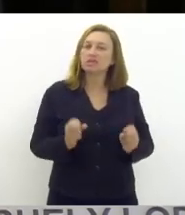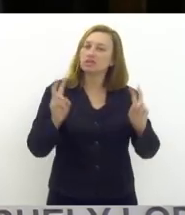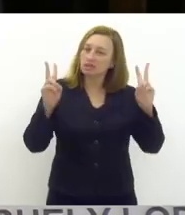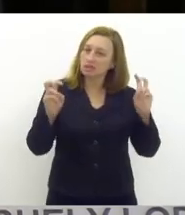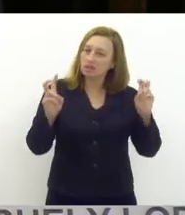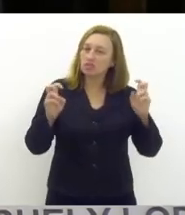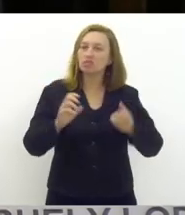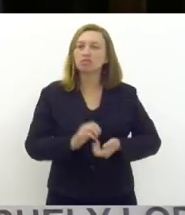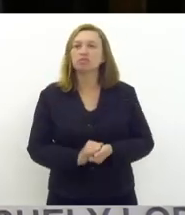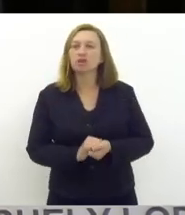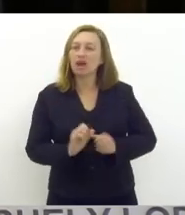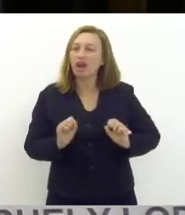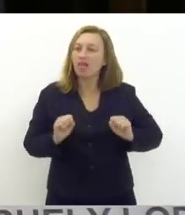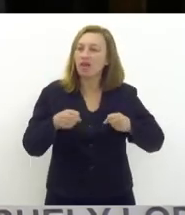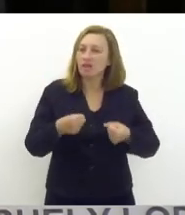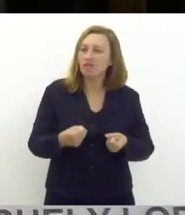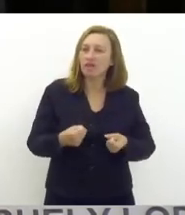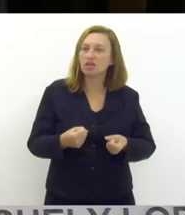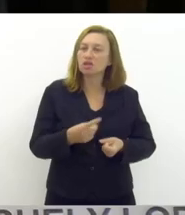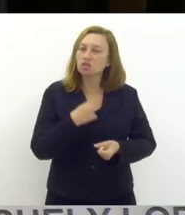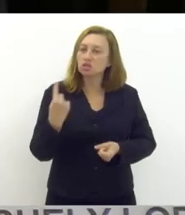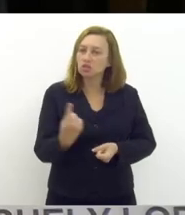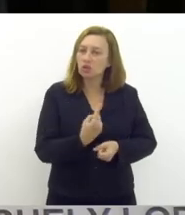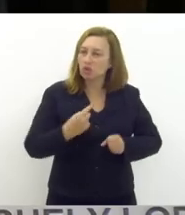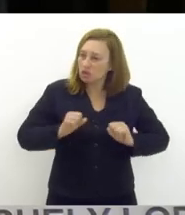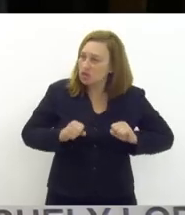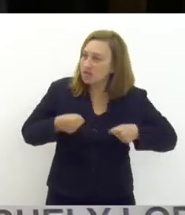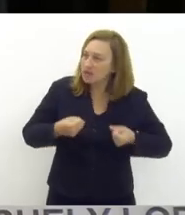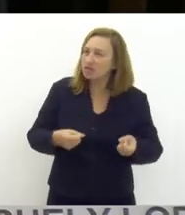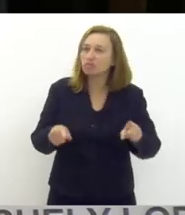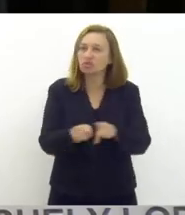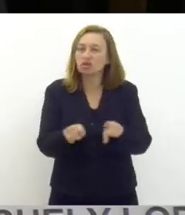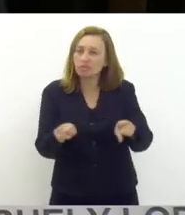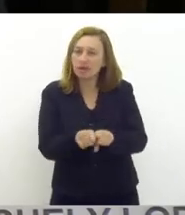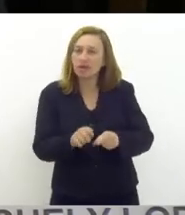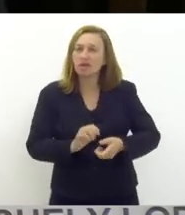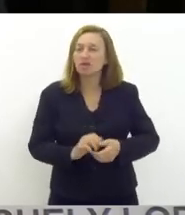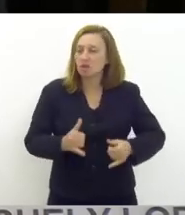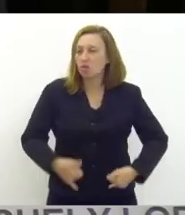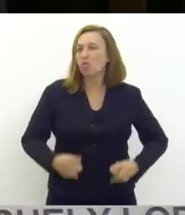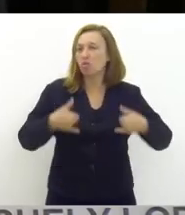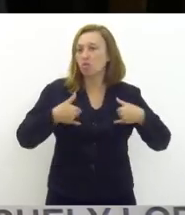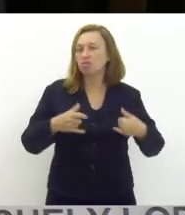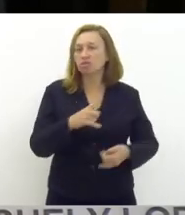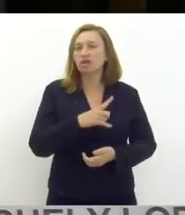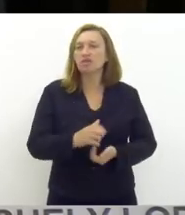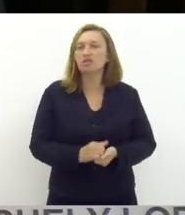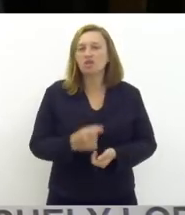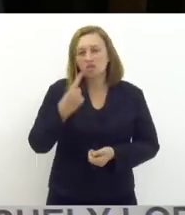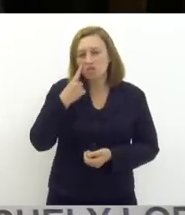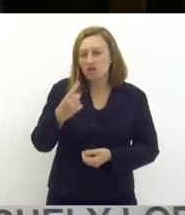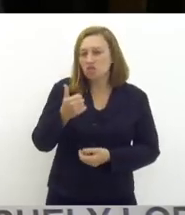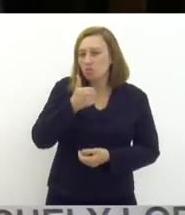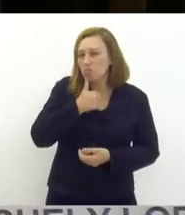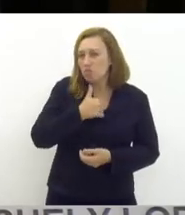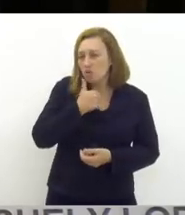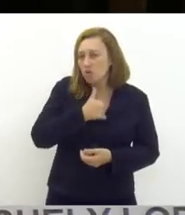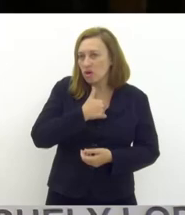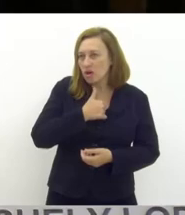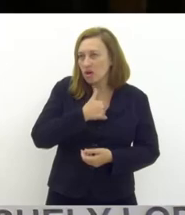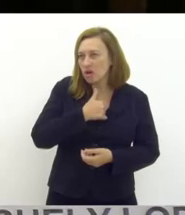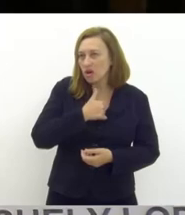defensora desta causa nós somos defensores desta causa e eu me orgulho muito disso cada vez que eu vejo uma mulher se